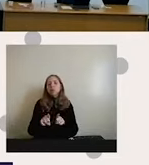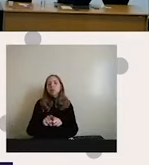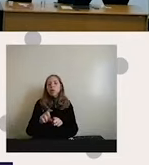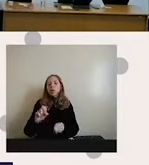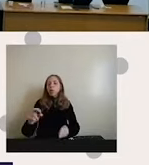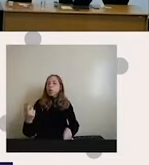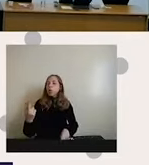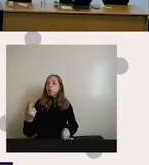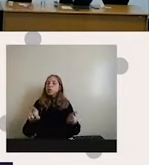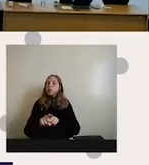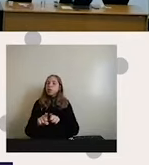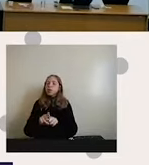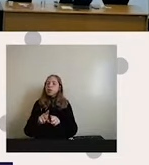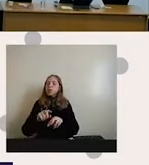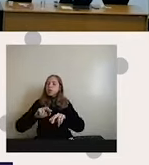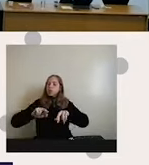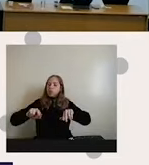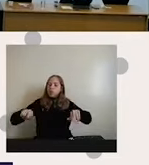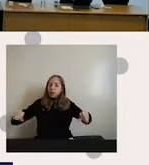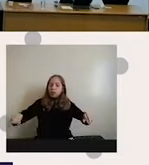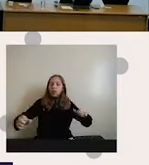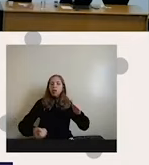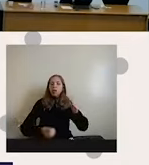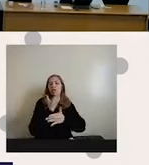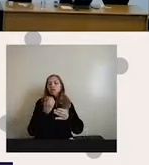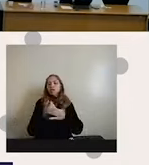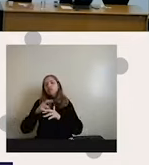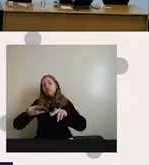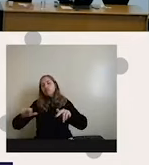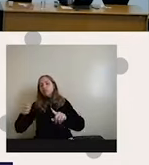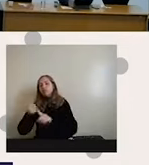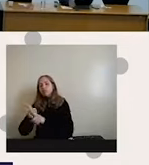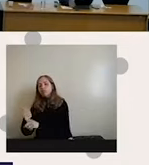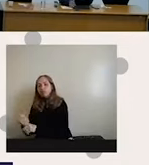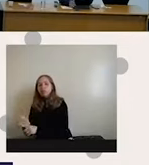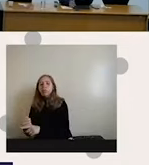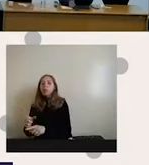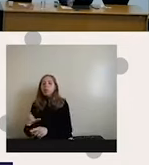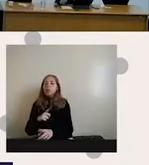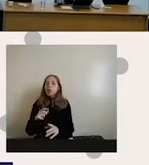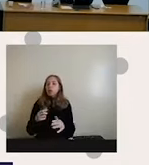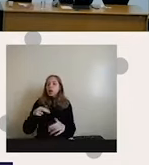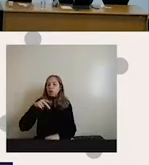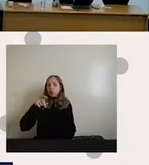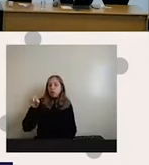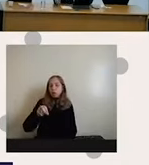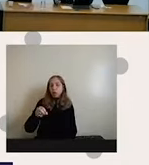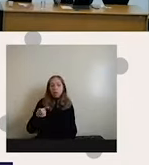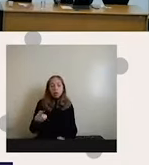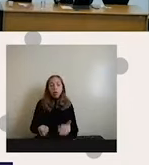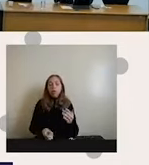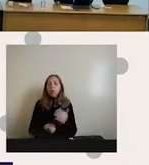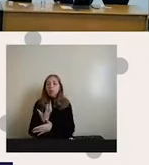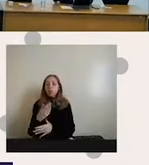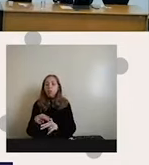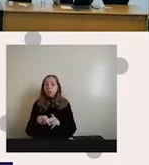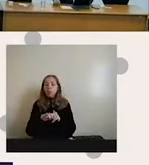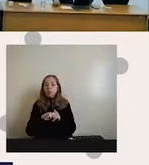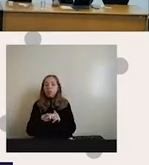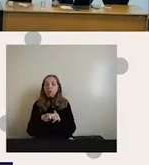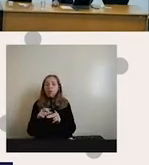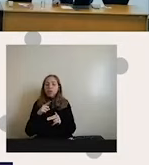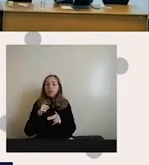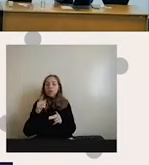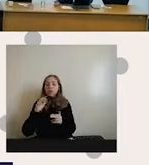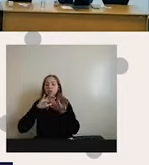múltiplos efeitos. Então, que compreender que essa ideia de nexo causal, né, ainda mais em se tratando dos transtornos mentais,